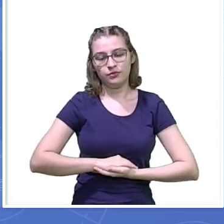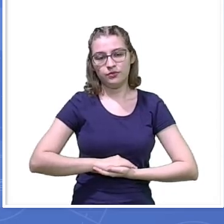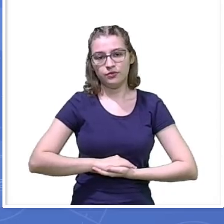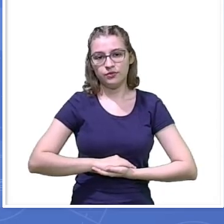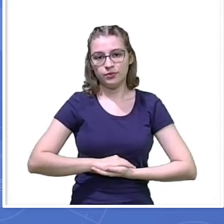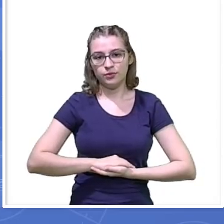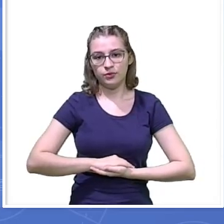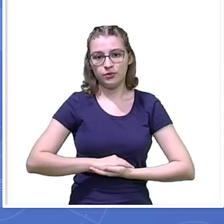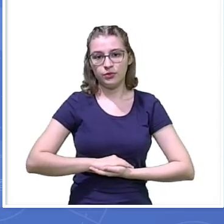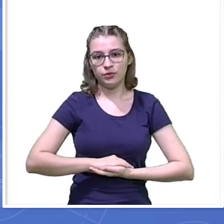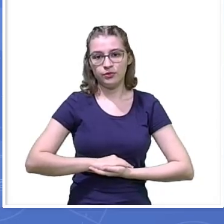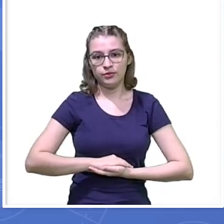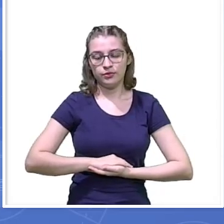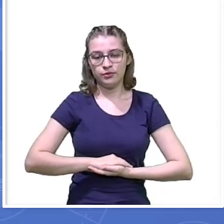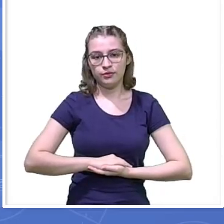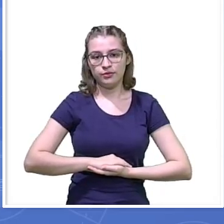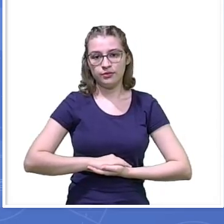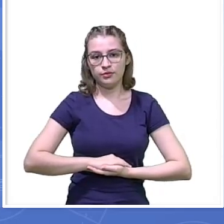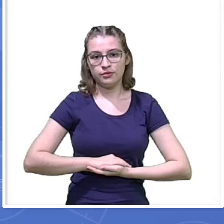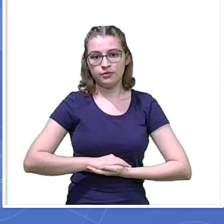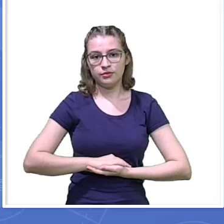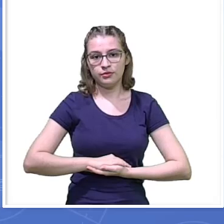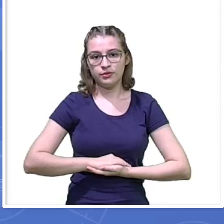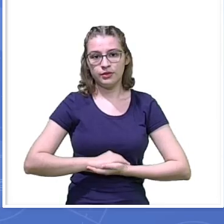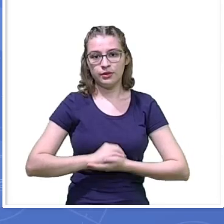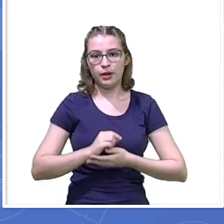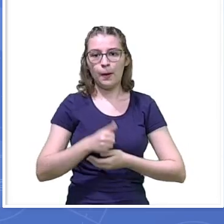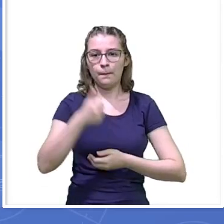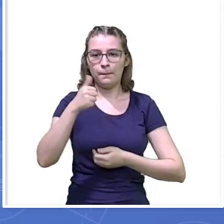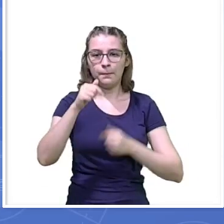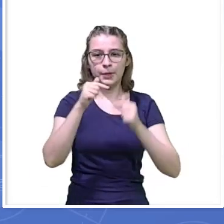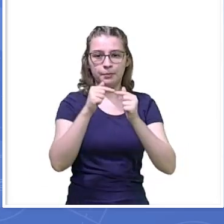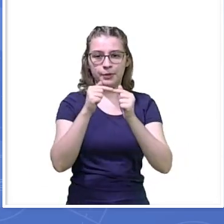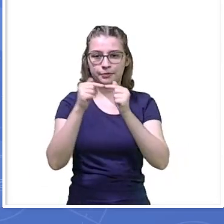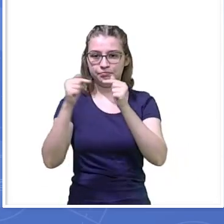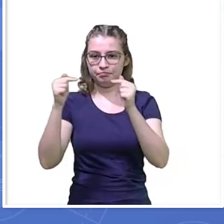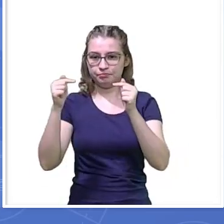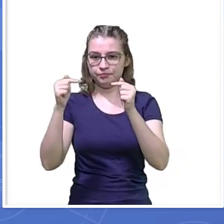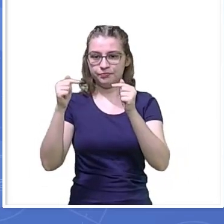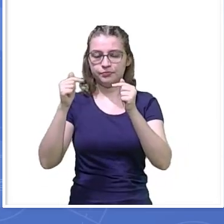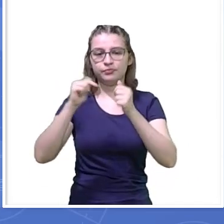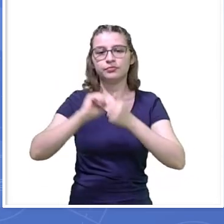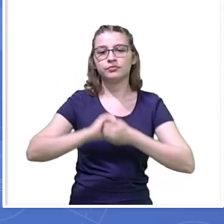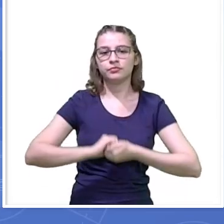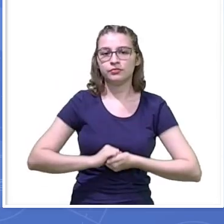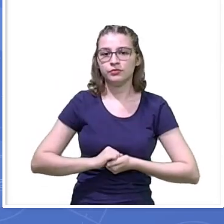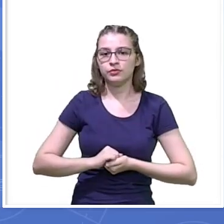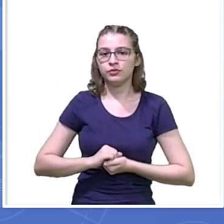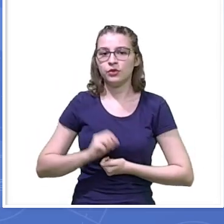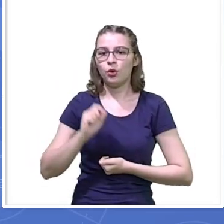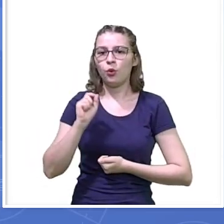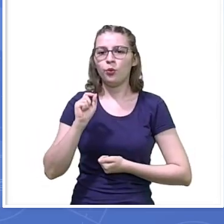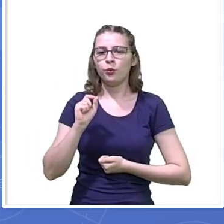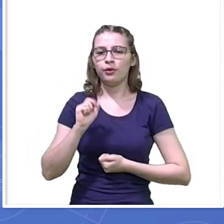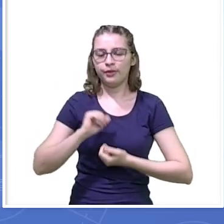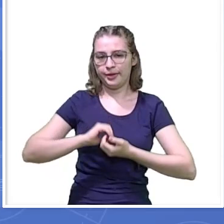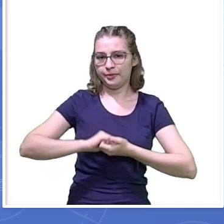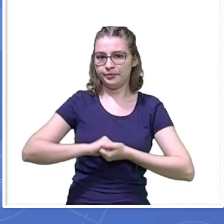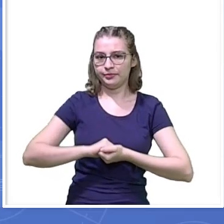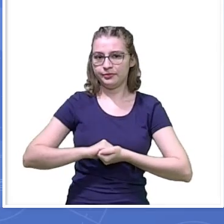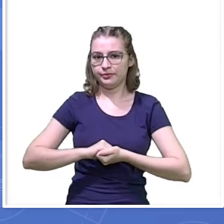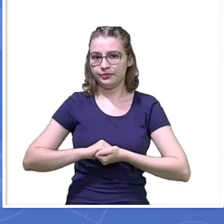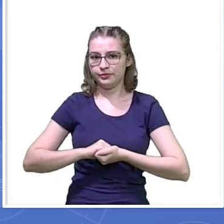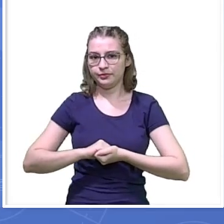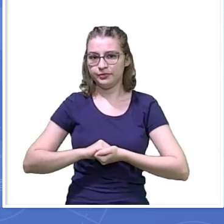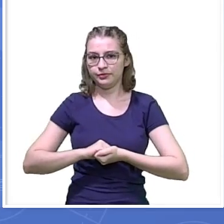aí, então, essa primeira lacuna aí que mostra que no caso aí é